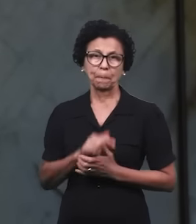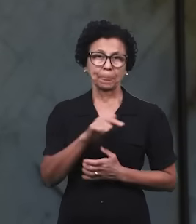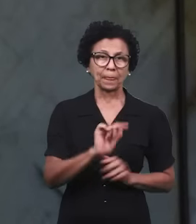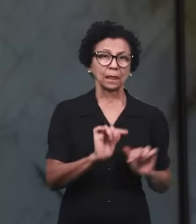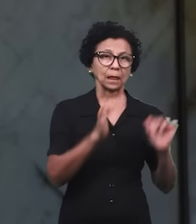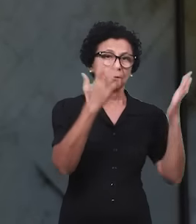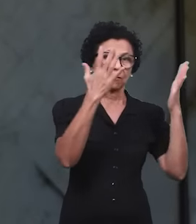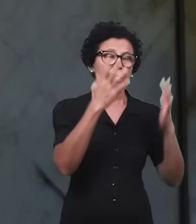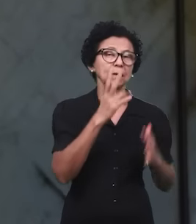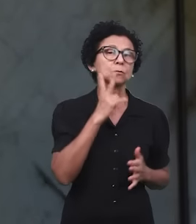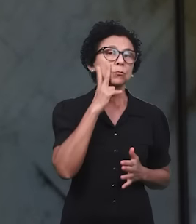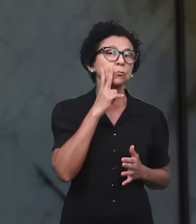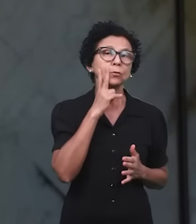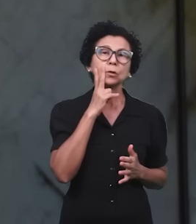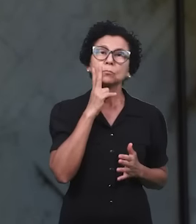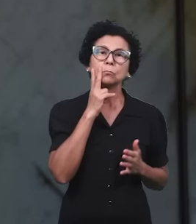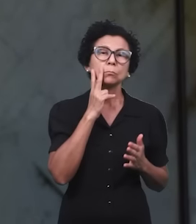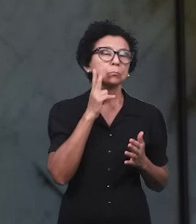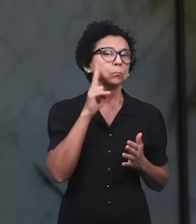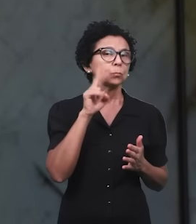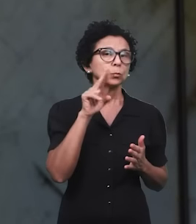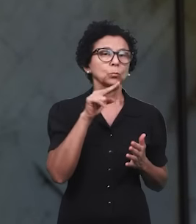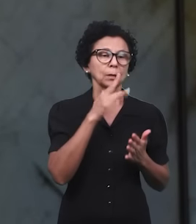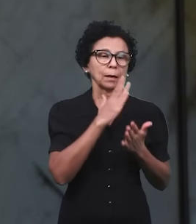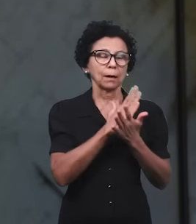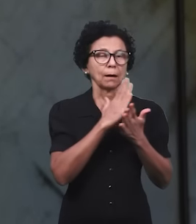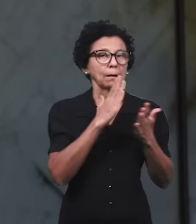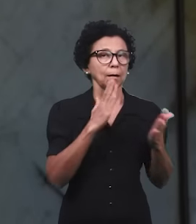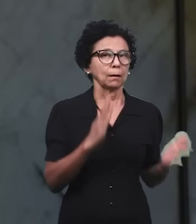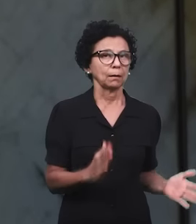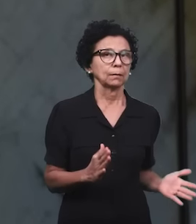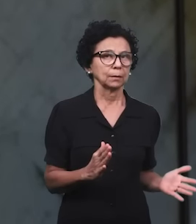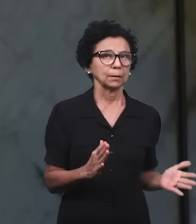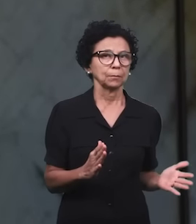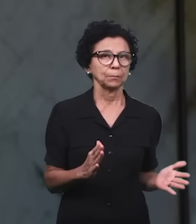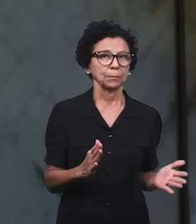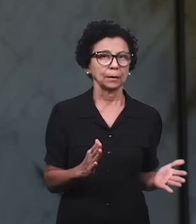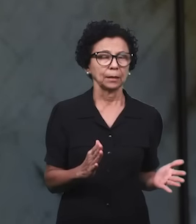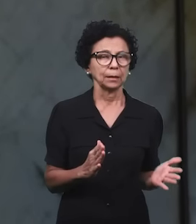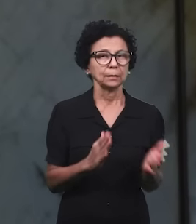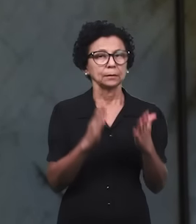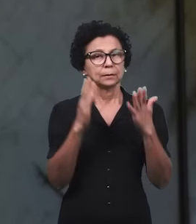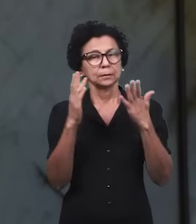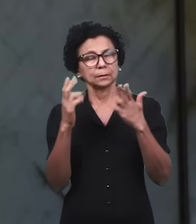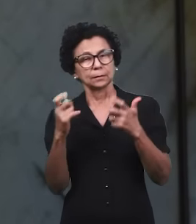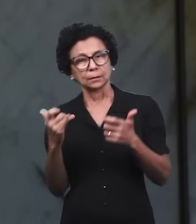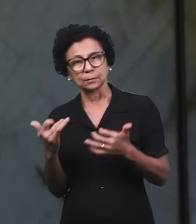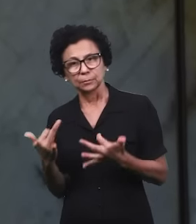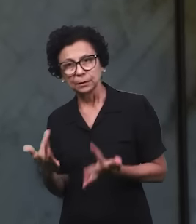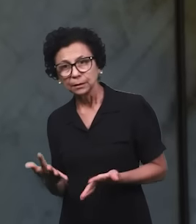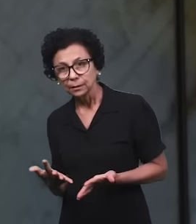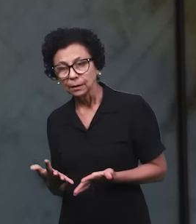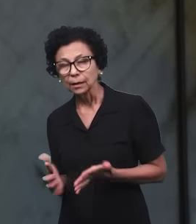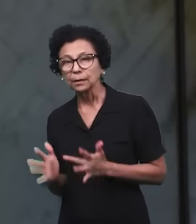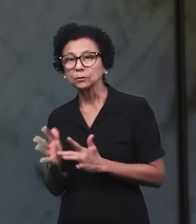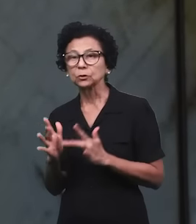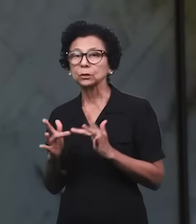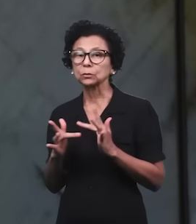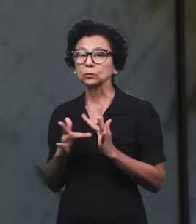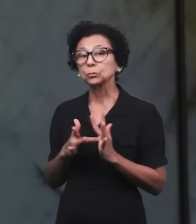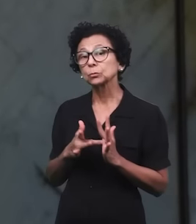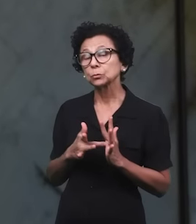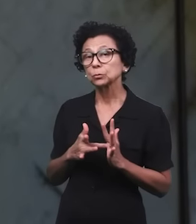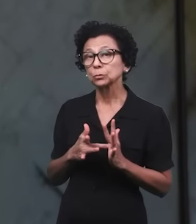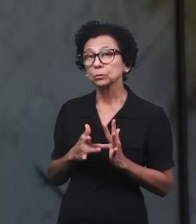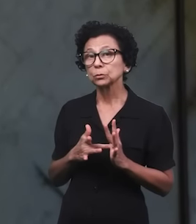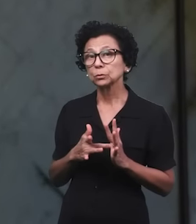acabar. E, na verdade, ele estava situando a alegria da festa